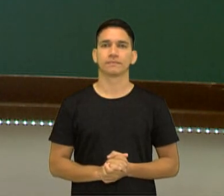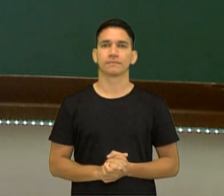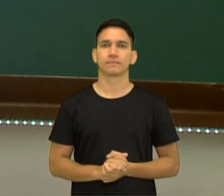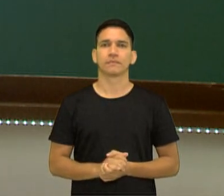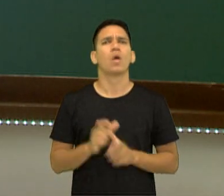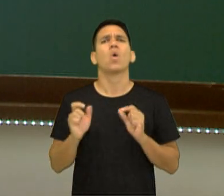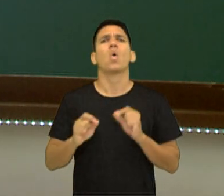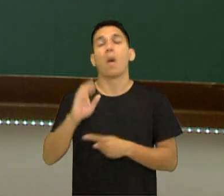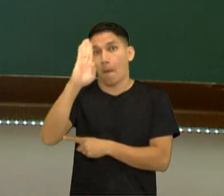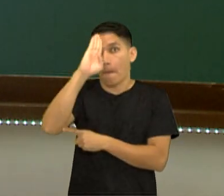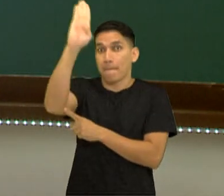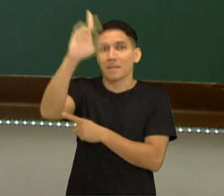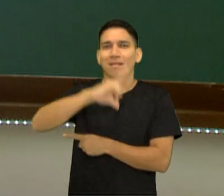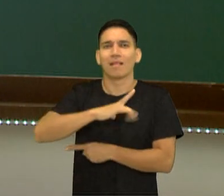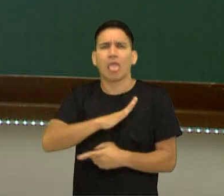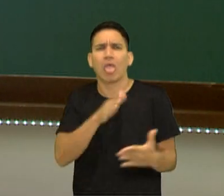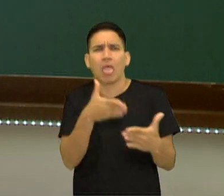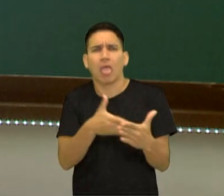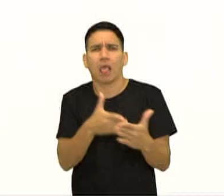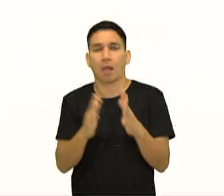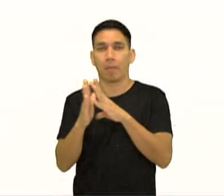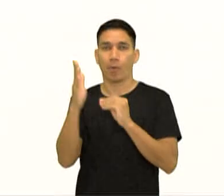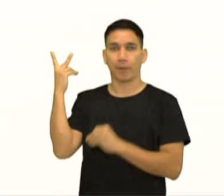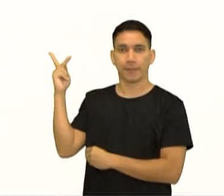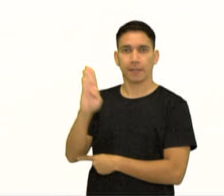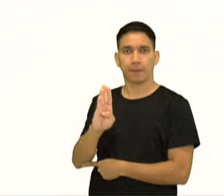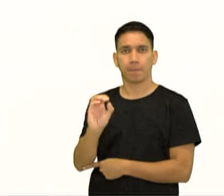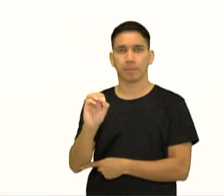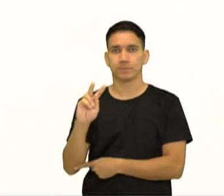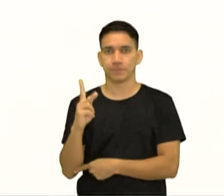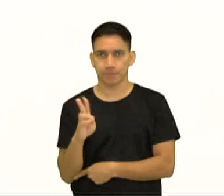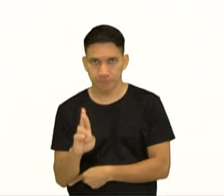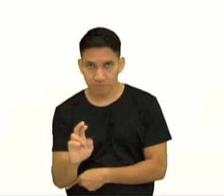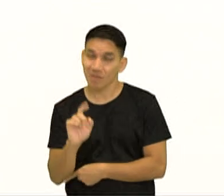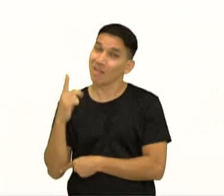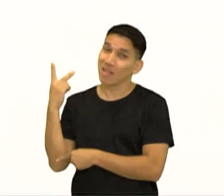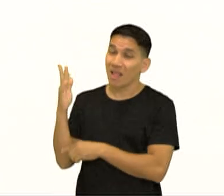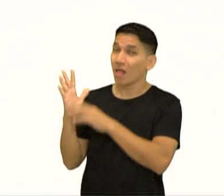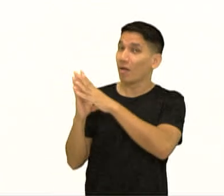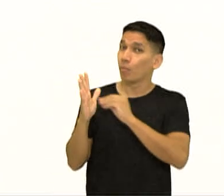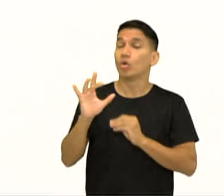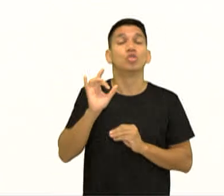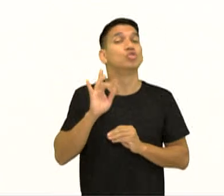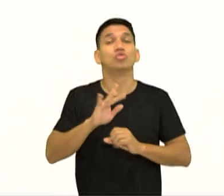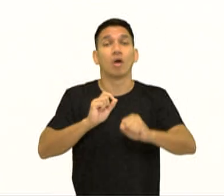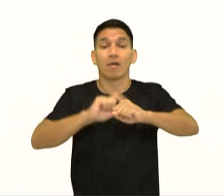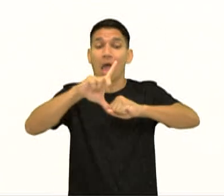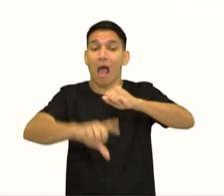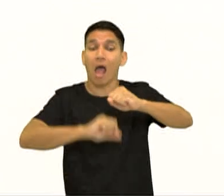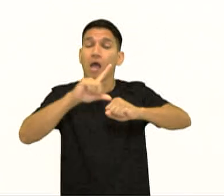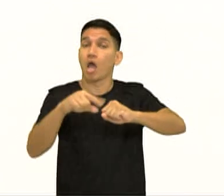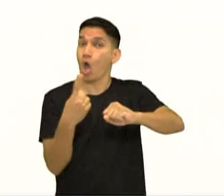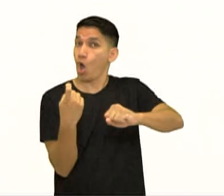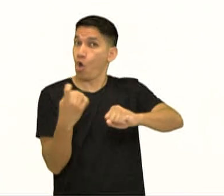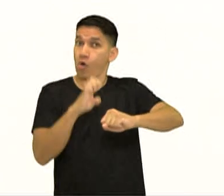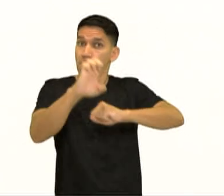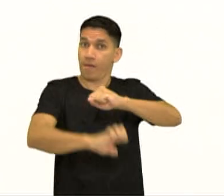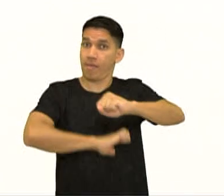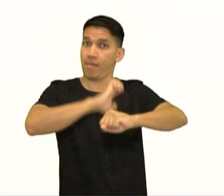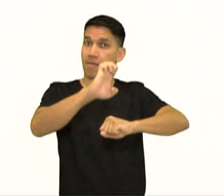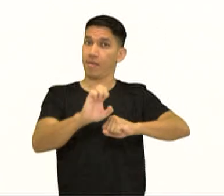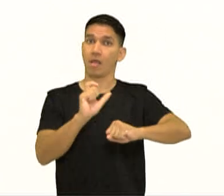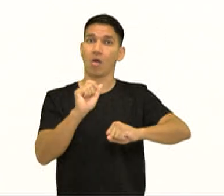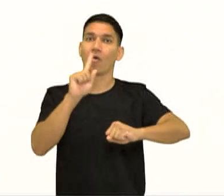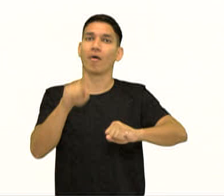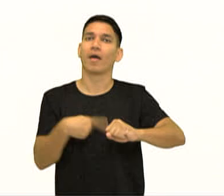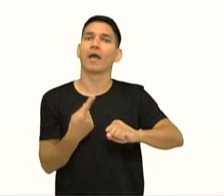Quais são as principais limitações do modelo do Bohr? Esse modelo funciona apenas para átomos que possuem um único elétron, denominados